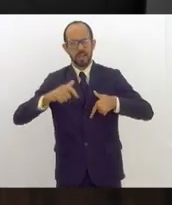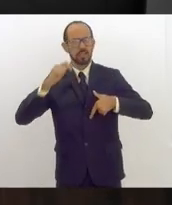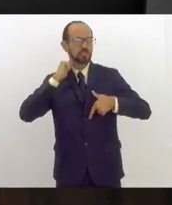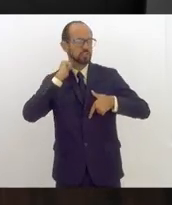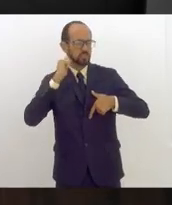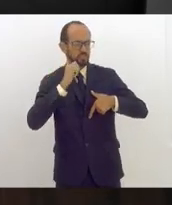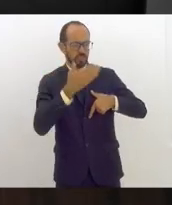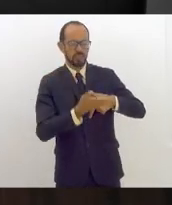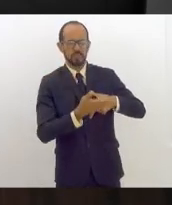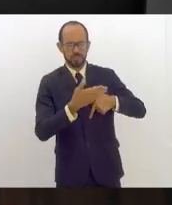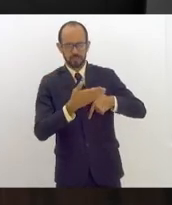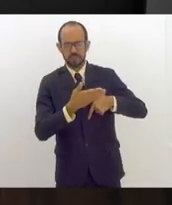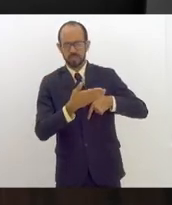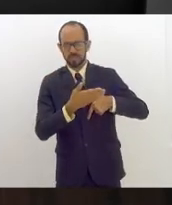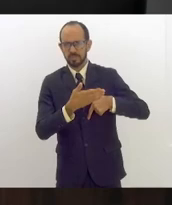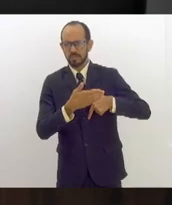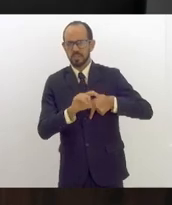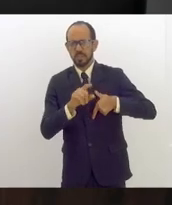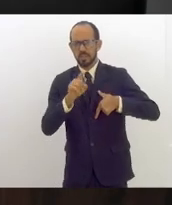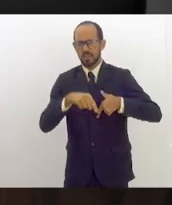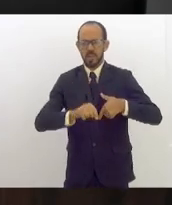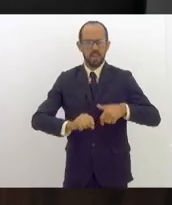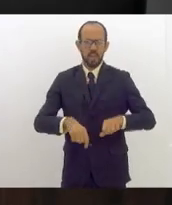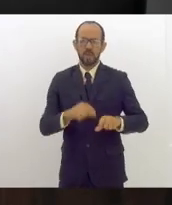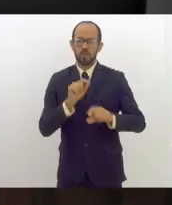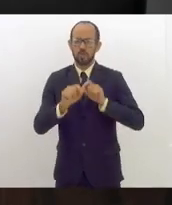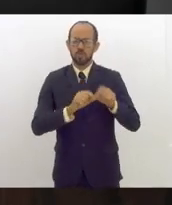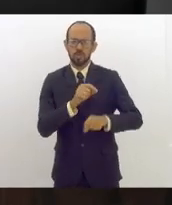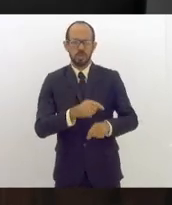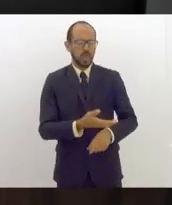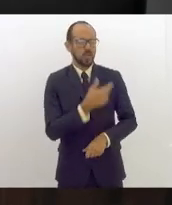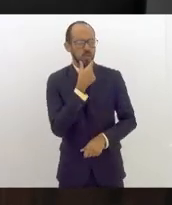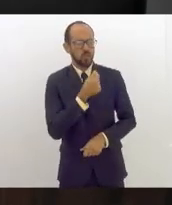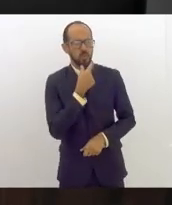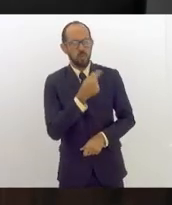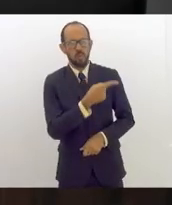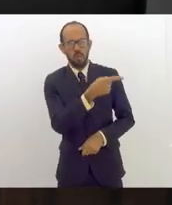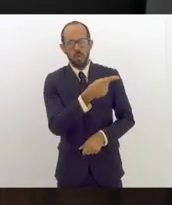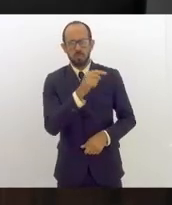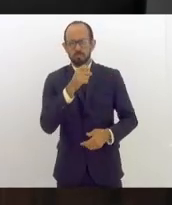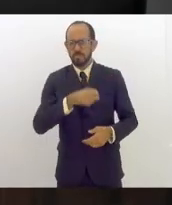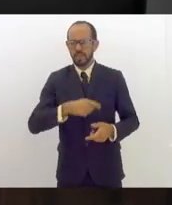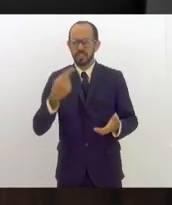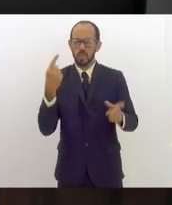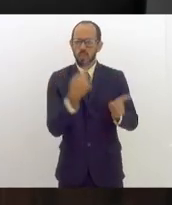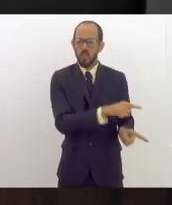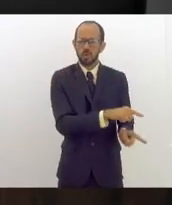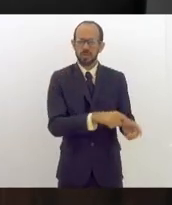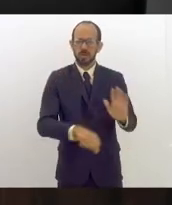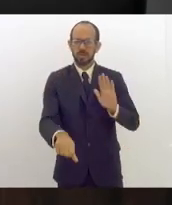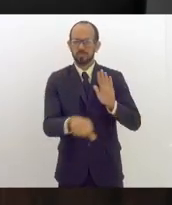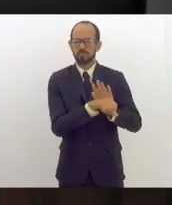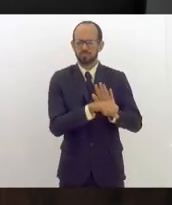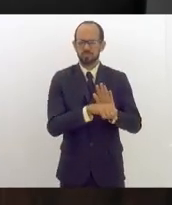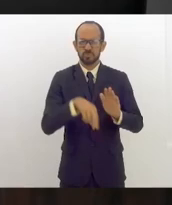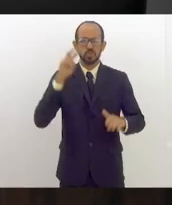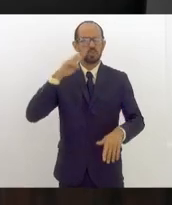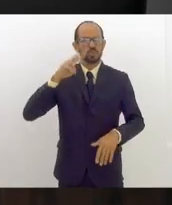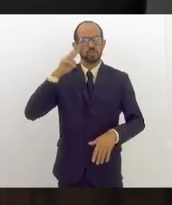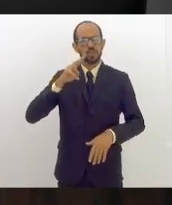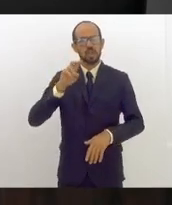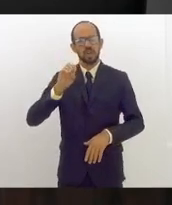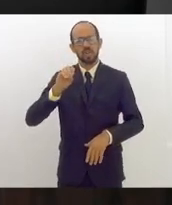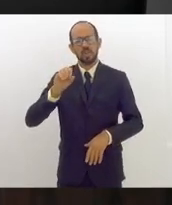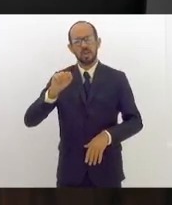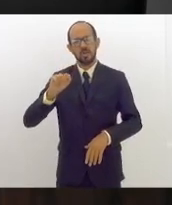Tiradentes renomado e combativo criminalista tem nome na advocacia e história junto ao OAB Beto